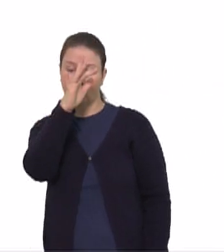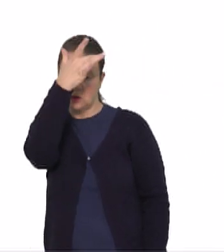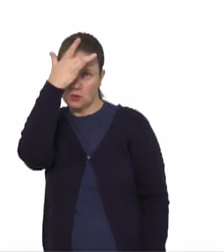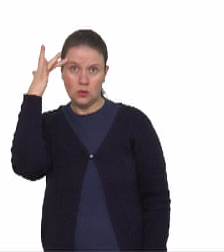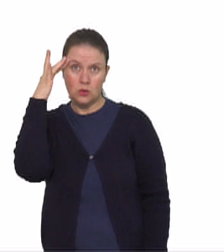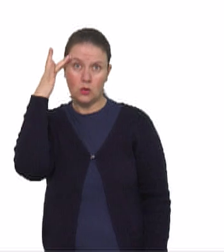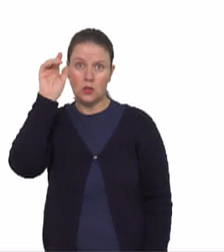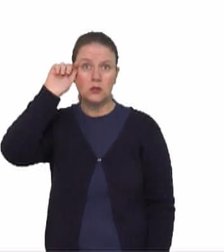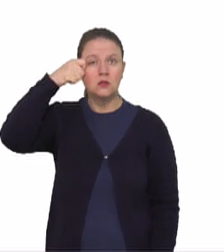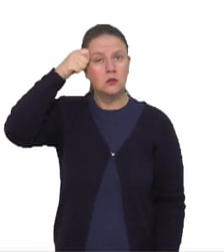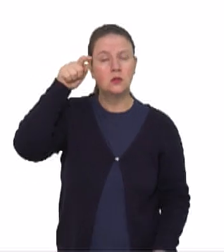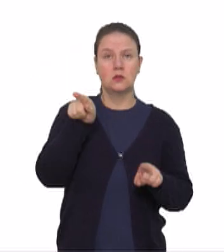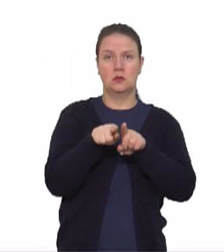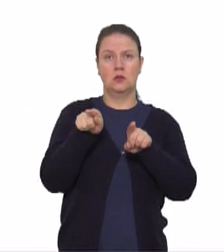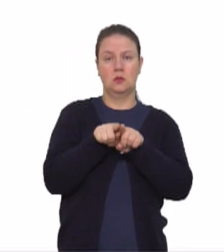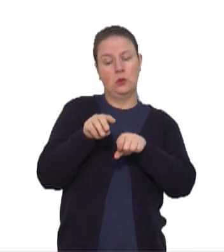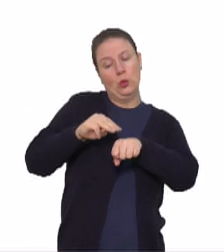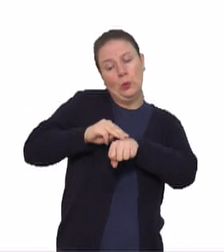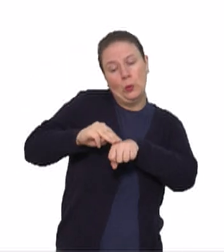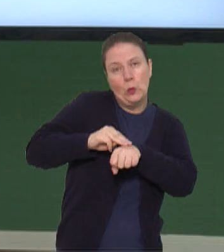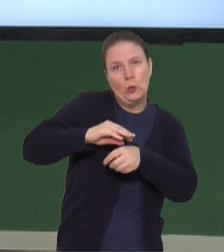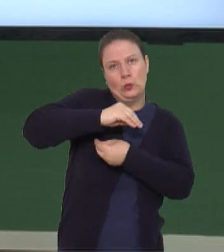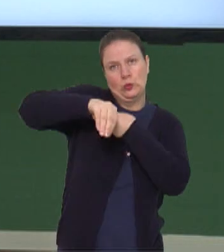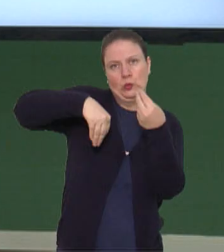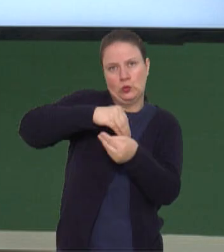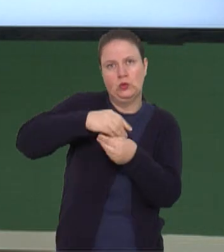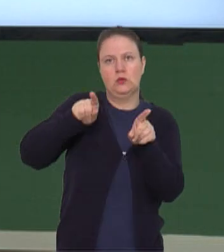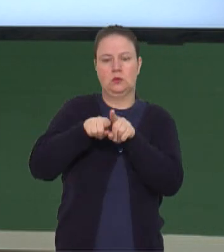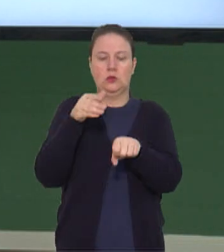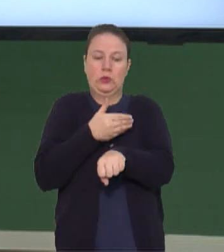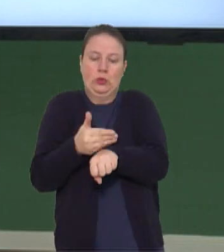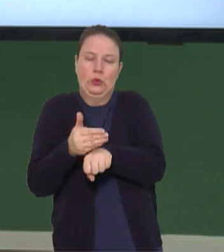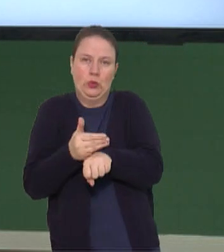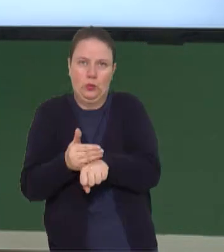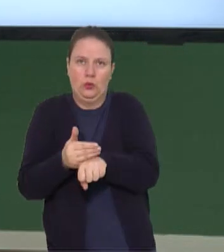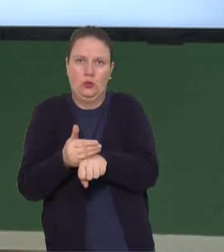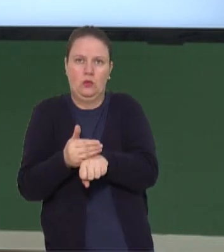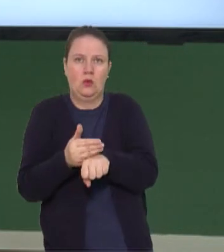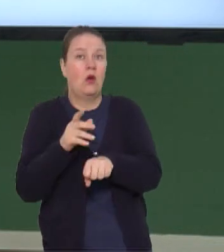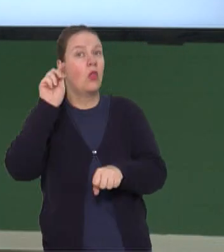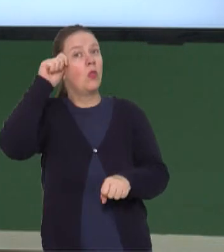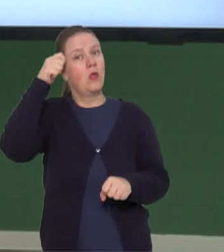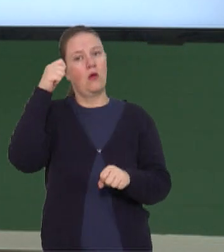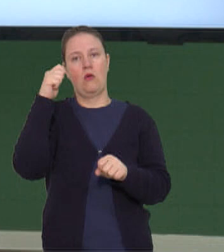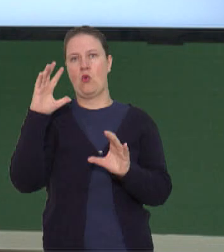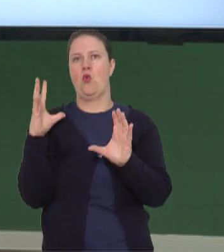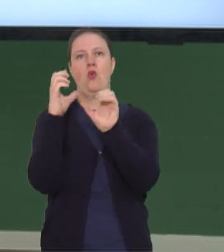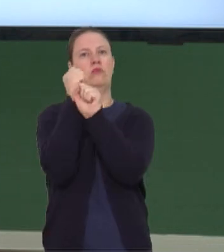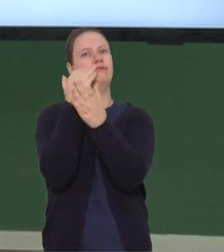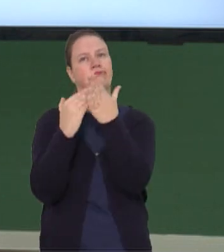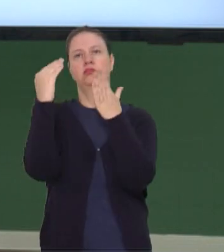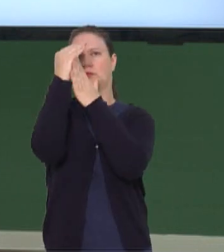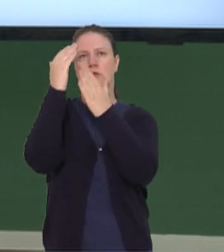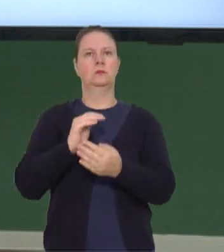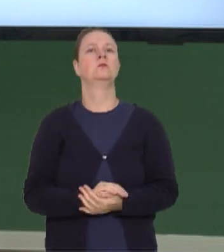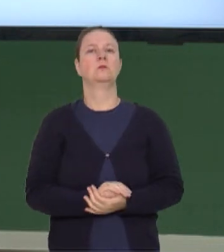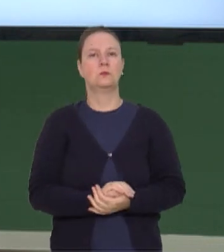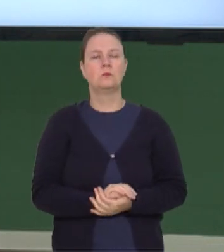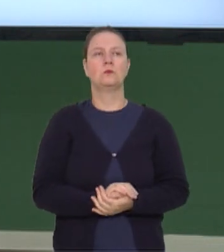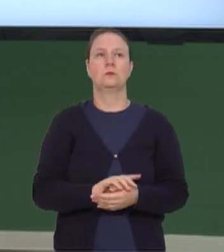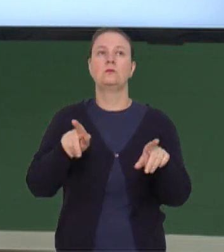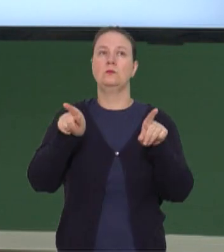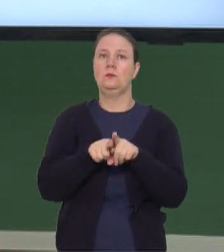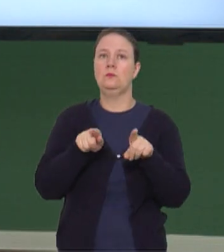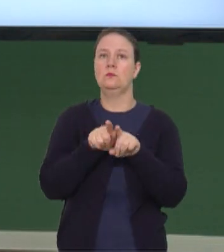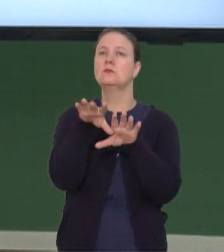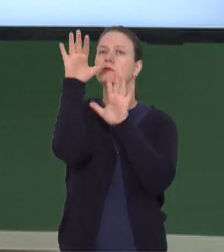uma minoria de mestiços e brancos. Tá? Então, tinha um predomínio dos negros dentro de São Domingos. A